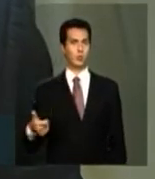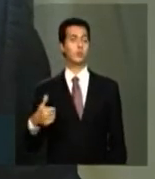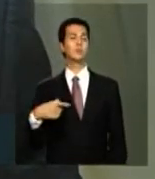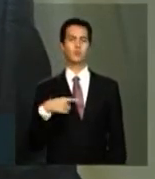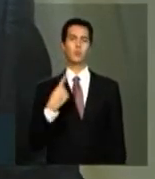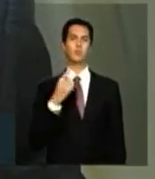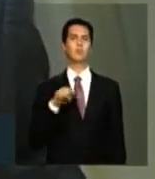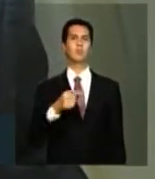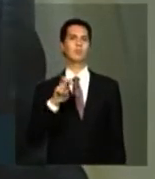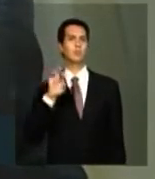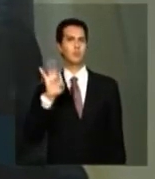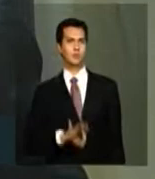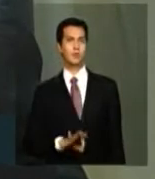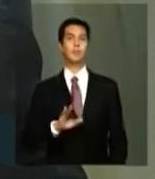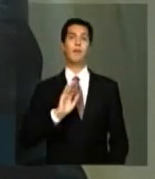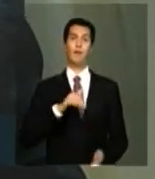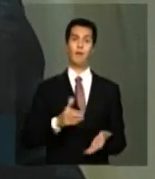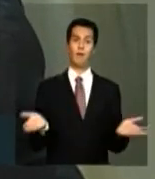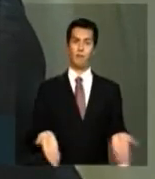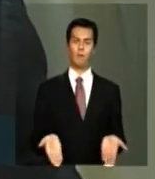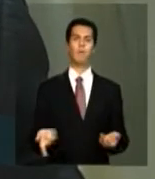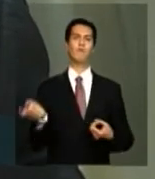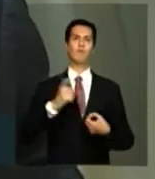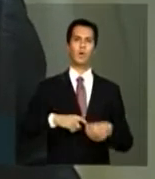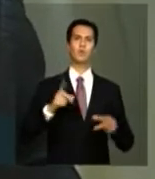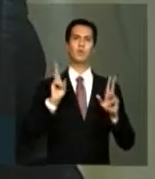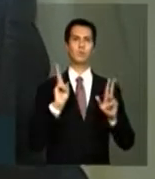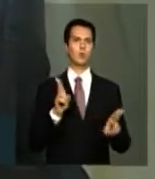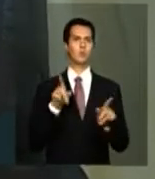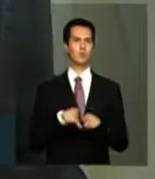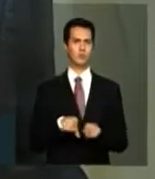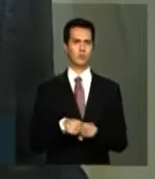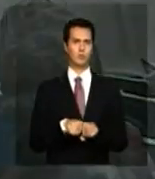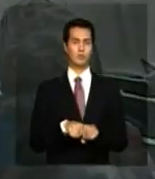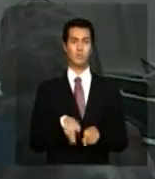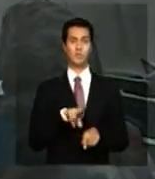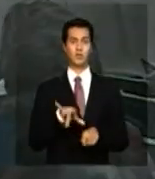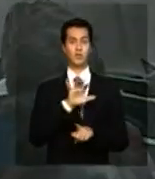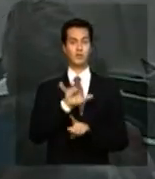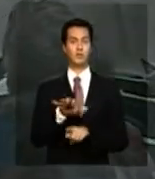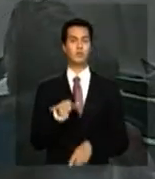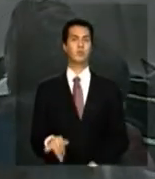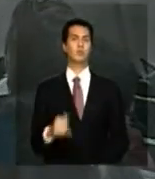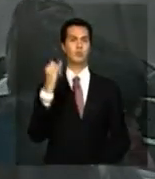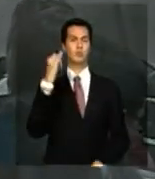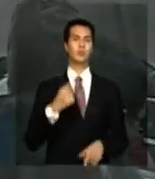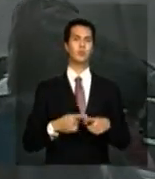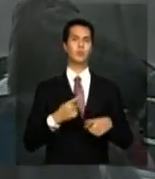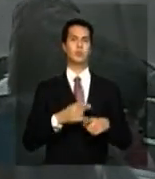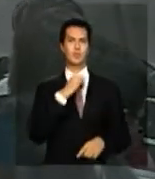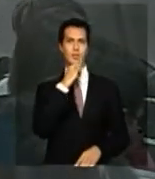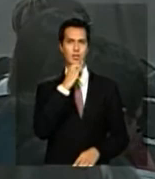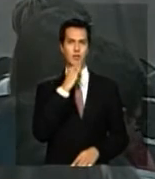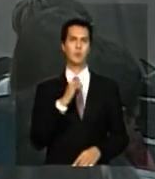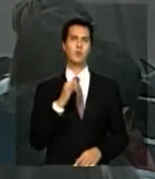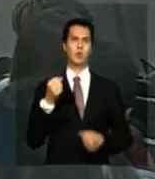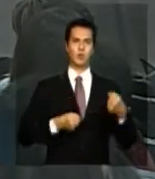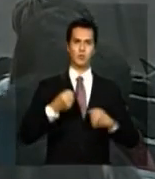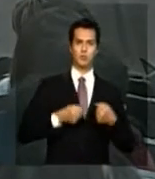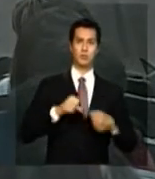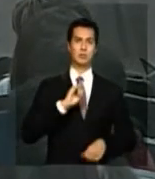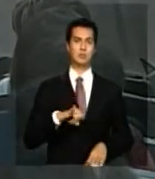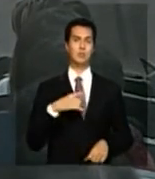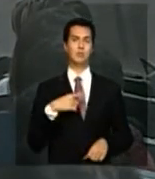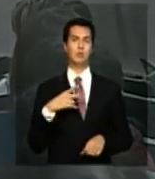tem uma forte incidência no juros direto porque no caso de automóveis se você tem um financiamento que